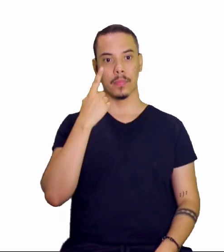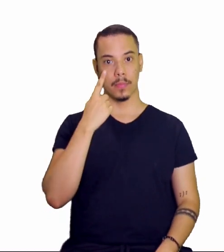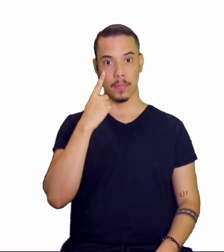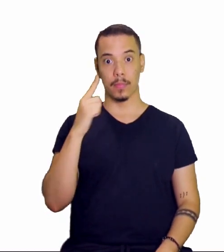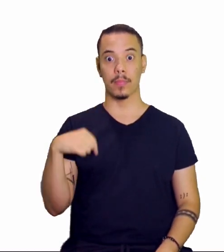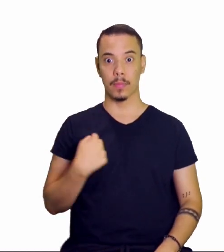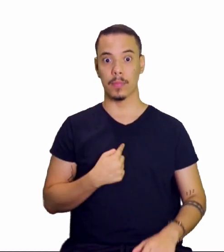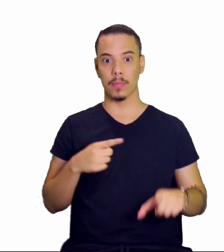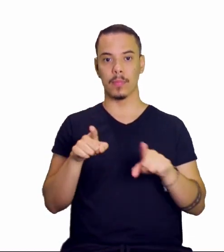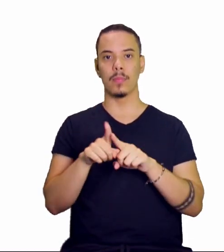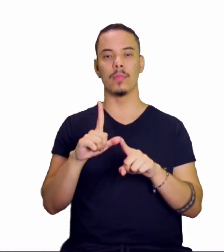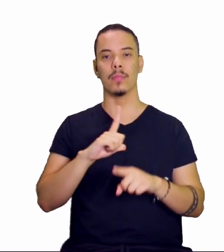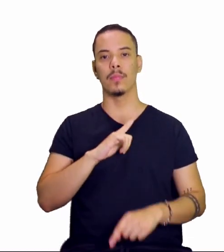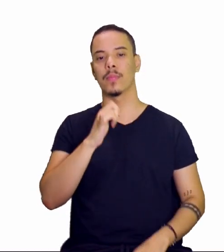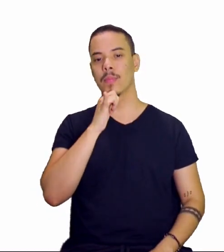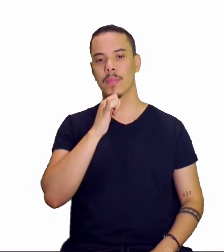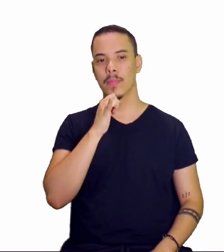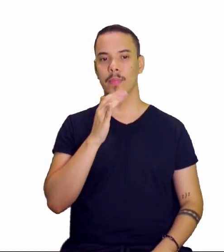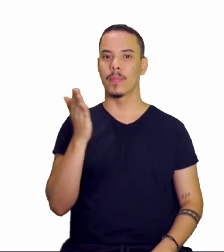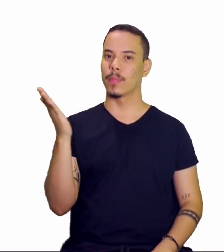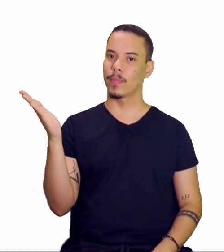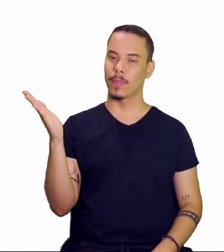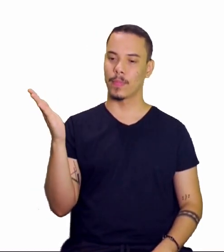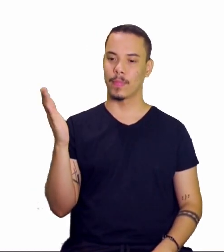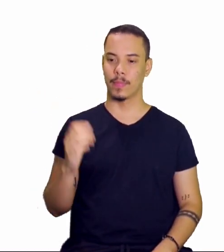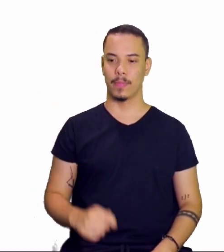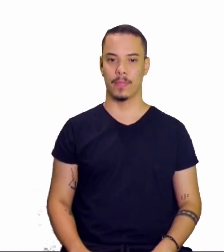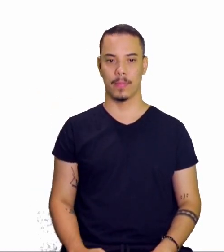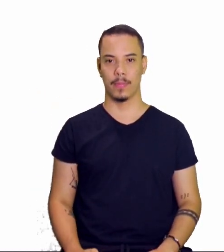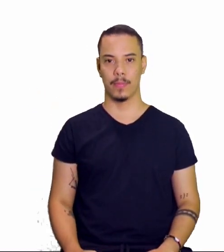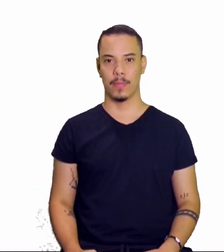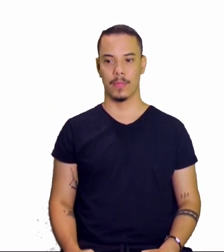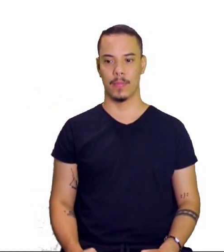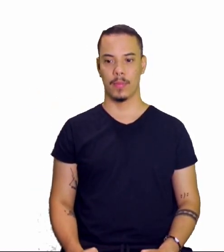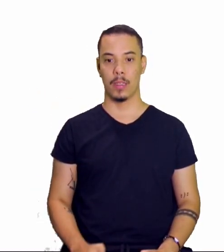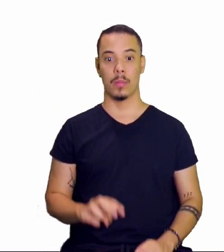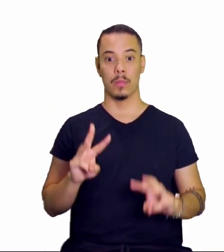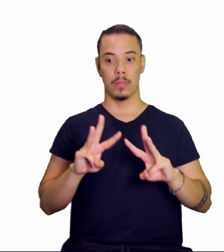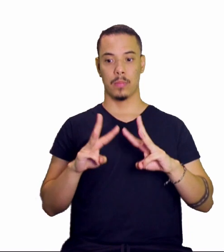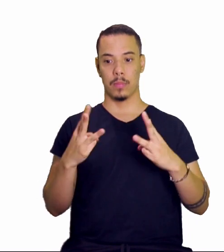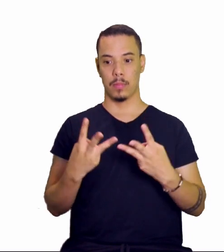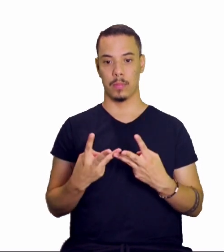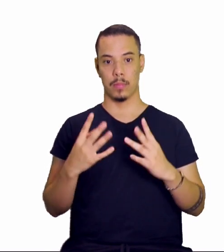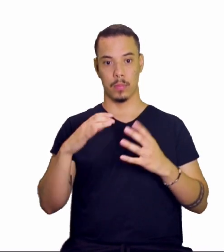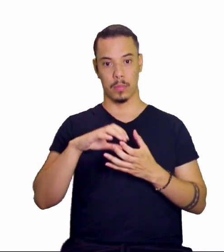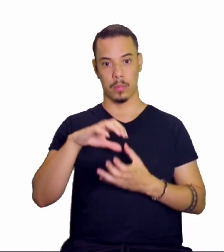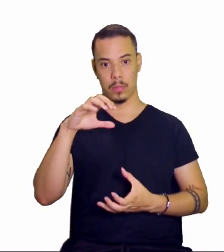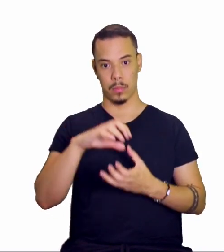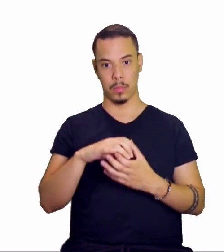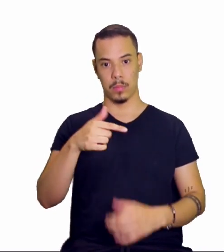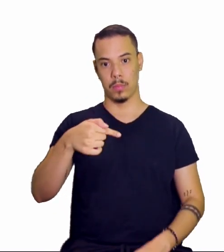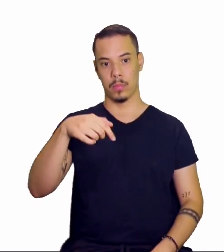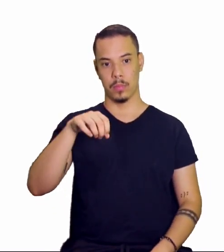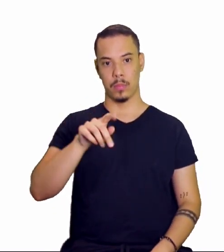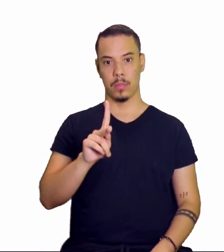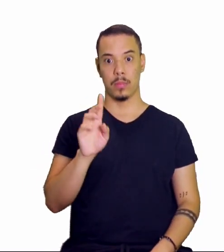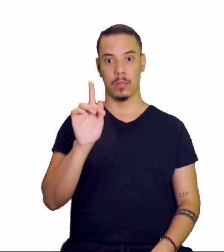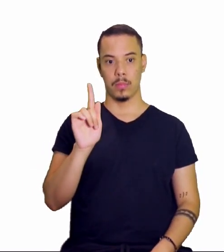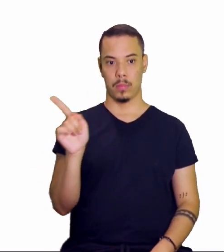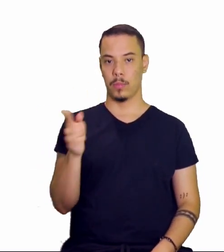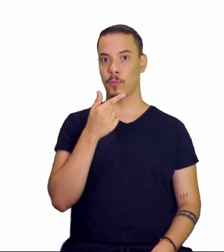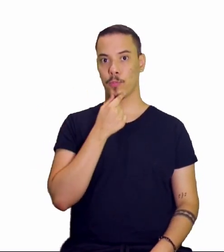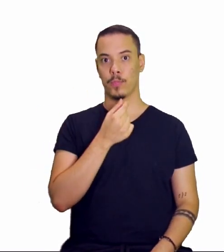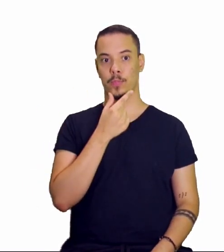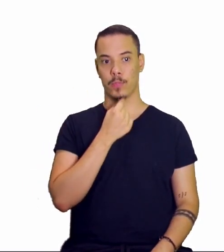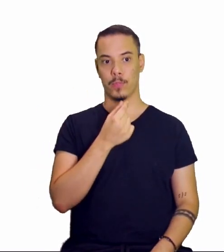também temos mais exemplos ali. Ó, o que nós falamos, né? A massa do corpo é de 70 quilogramas. Está ali o rapaz